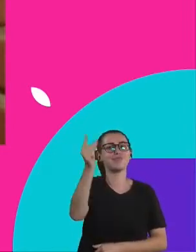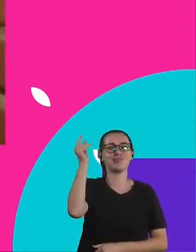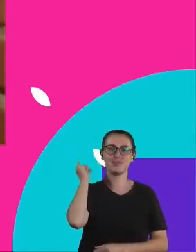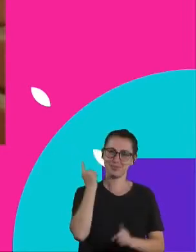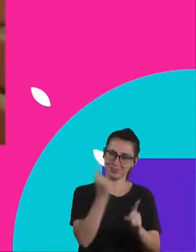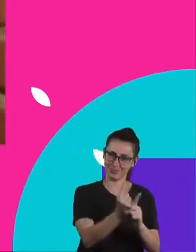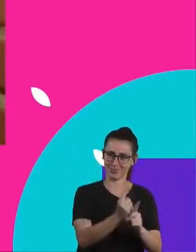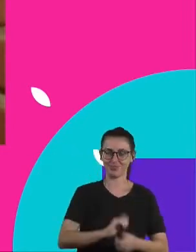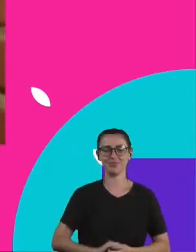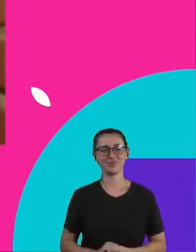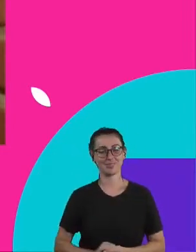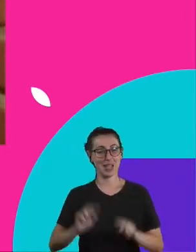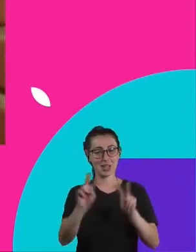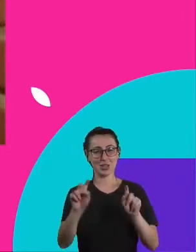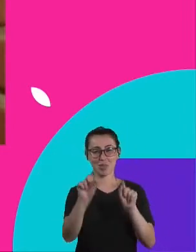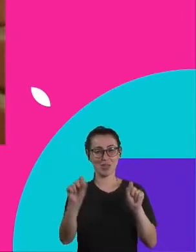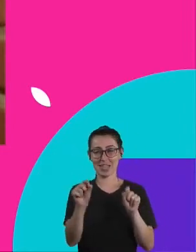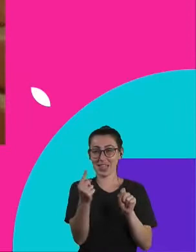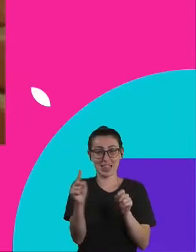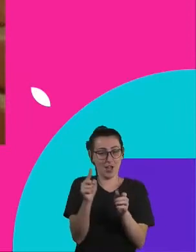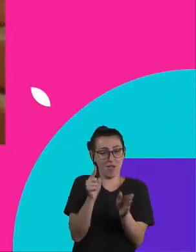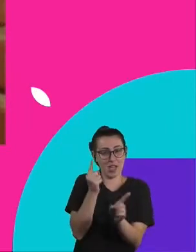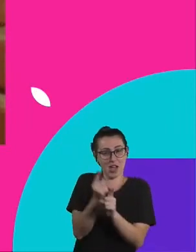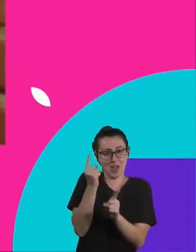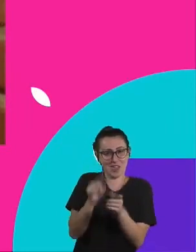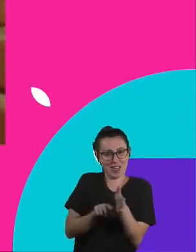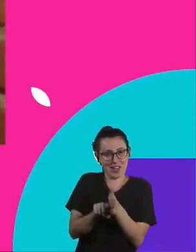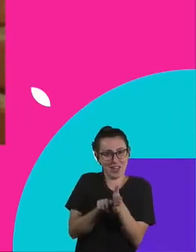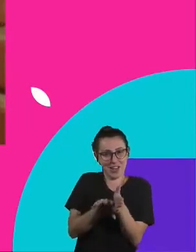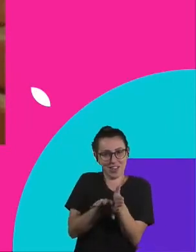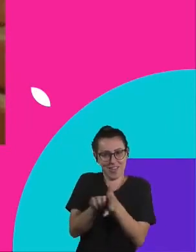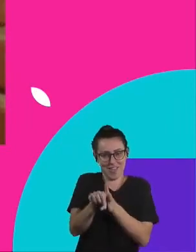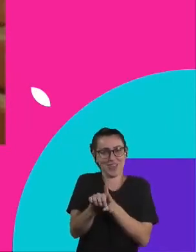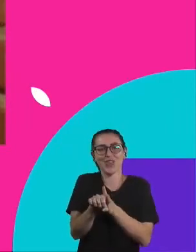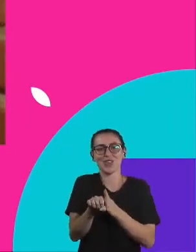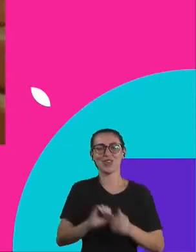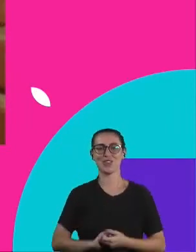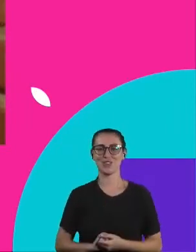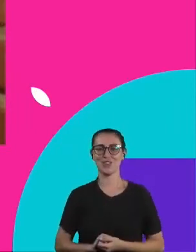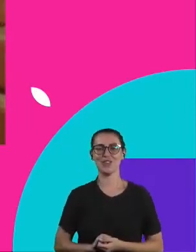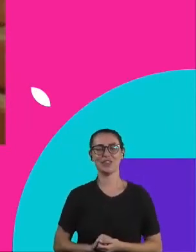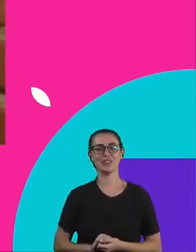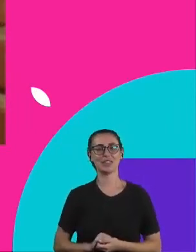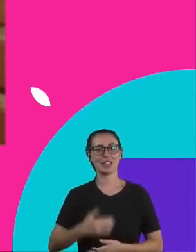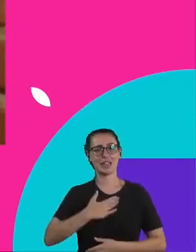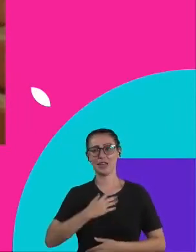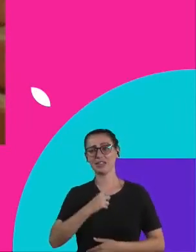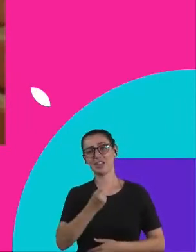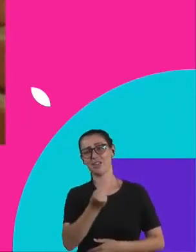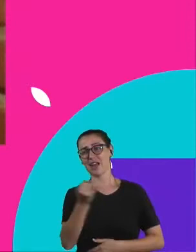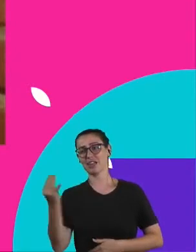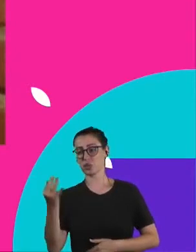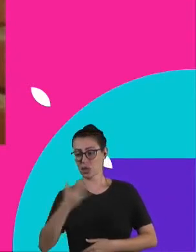ao que é não googável, eu, como não sou muito midiático, eu, na verdade, não tenho muitas coisas na minha vida que